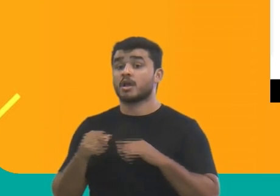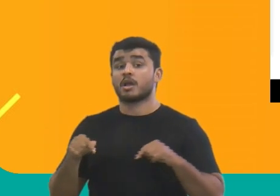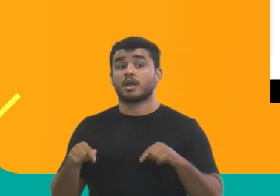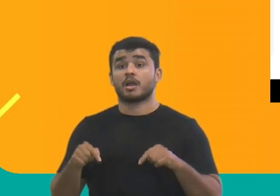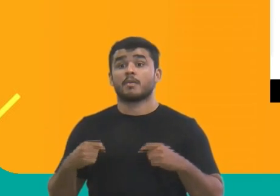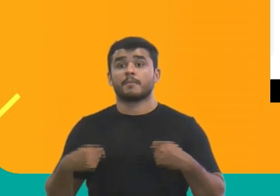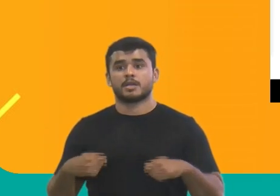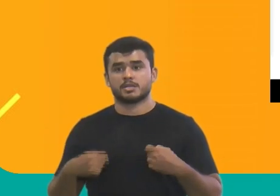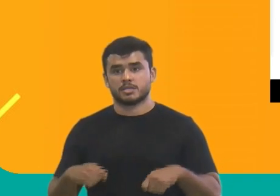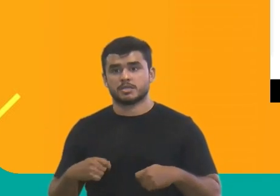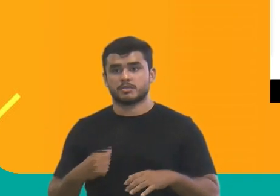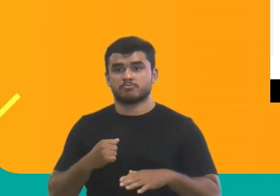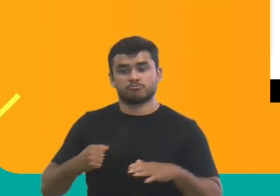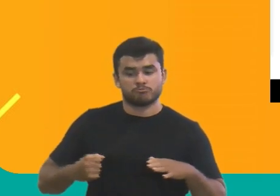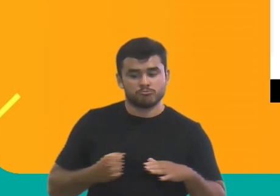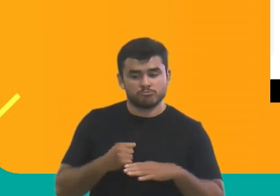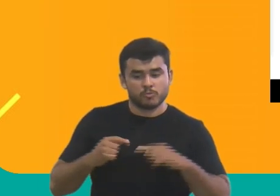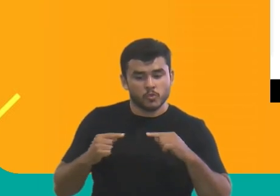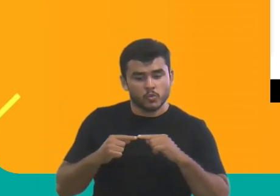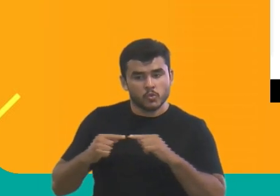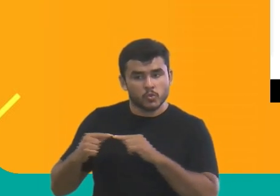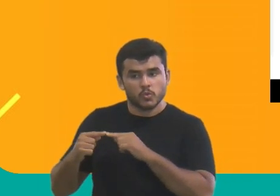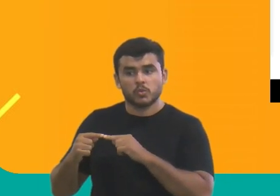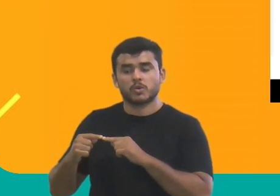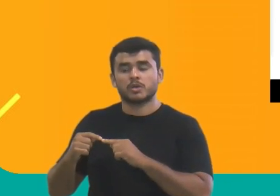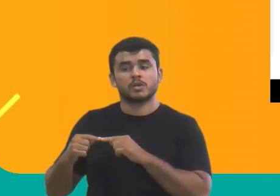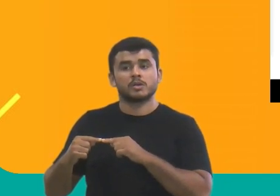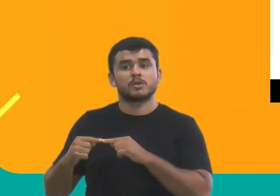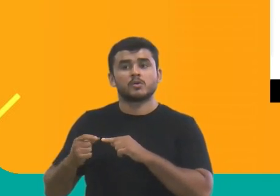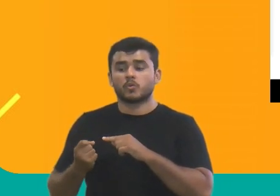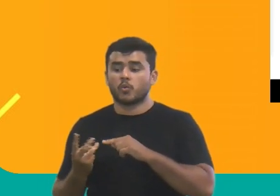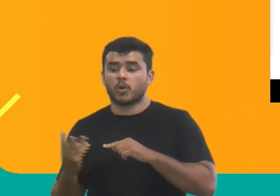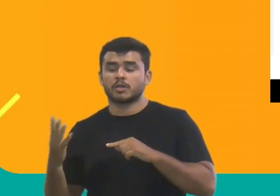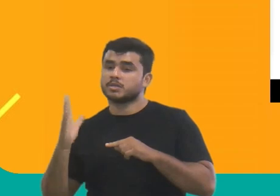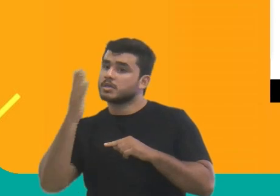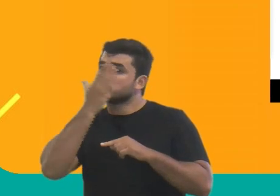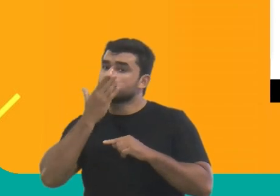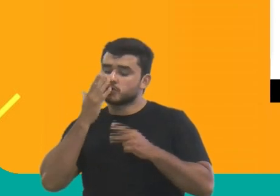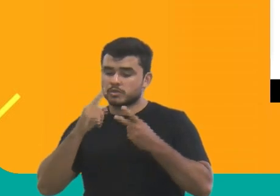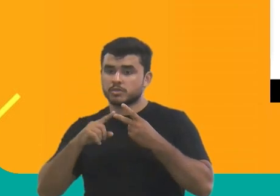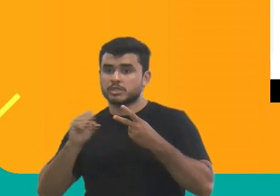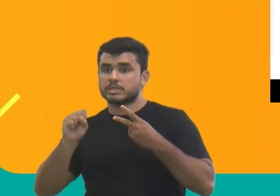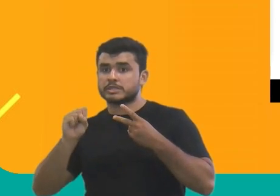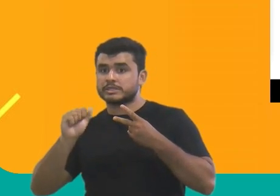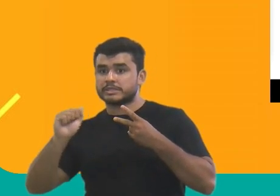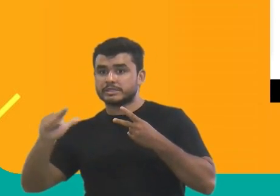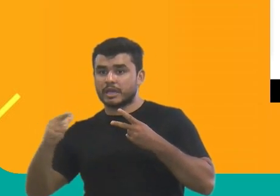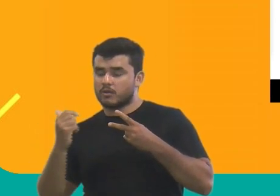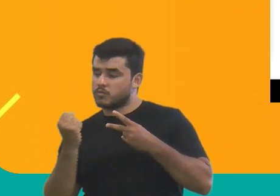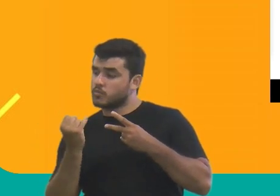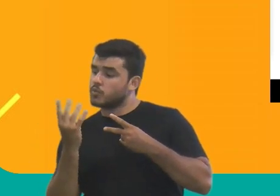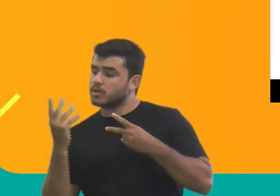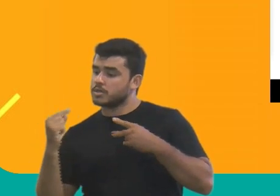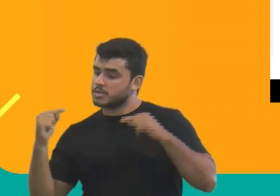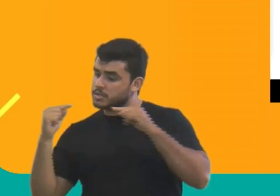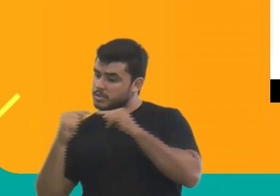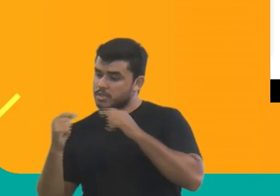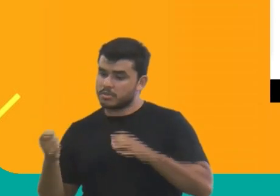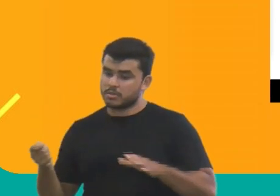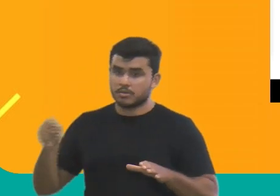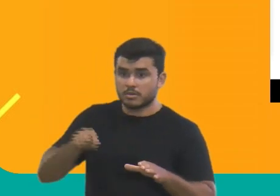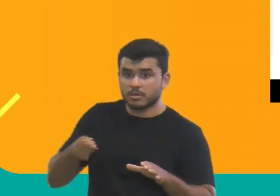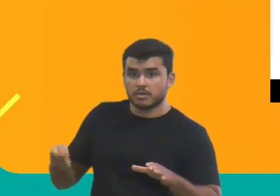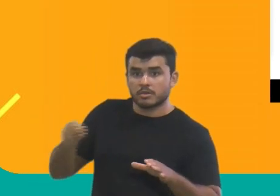em concentração semelhante às encontradas nos fluidos do organismo. Concentrações maiores ou menores do que estas podem